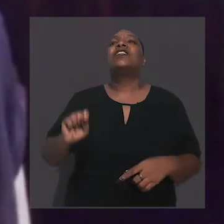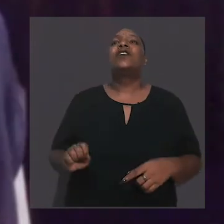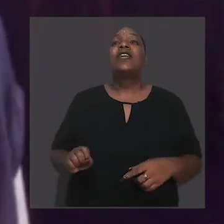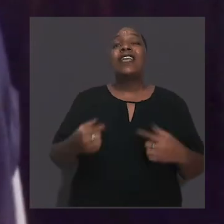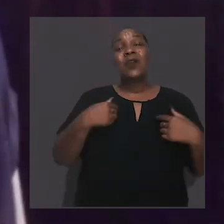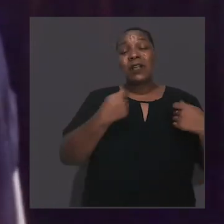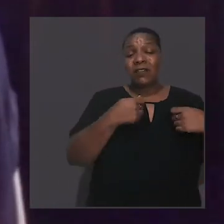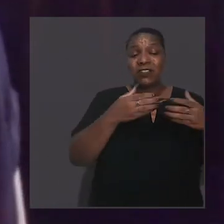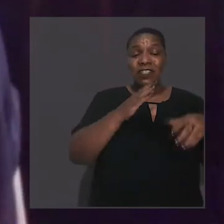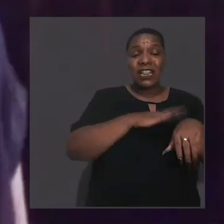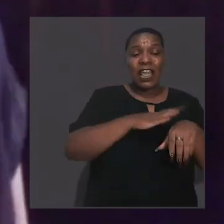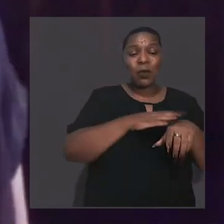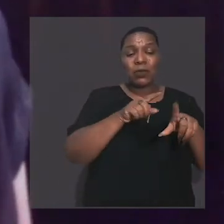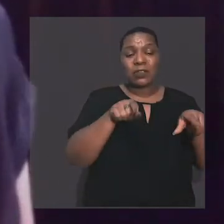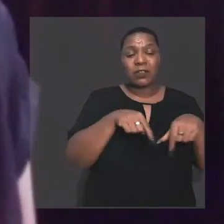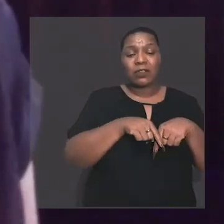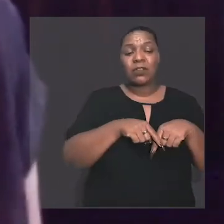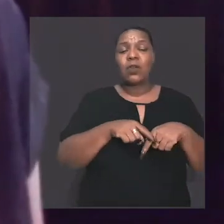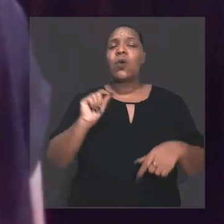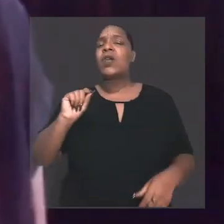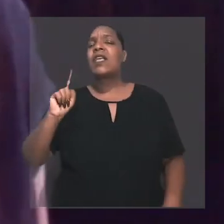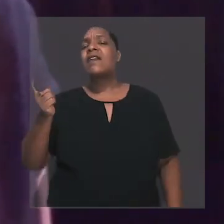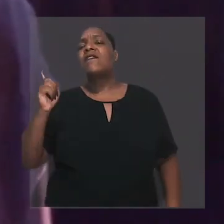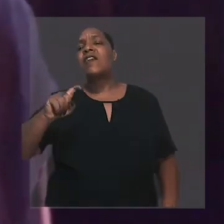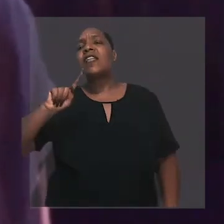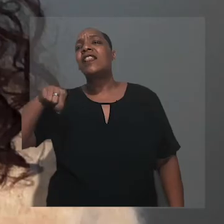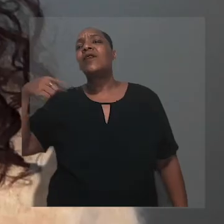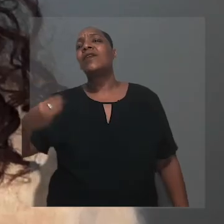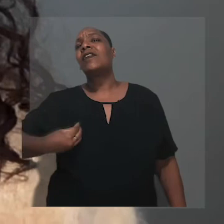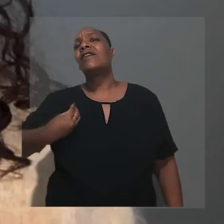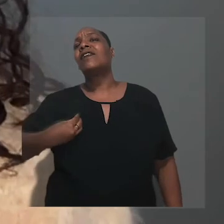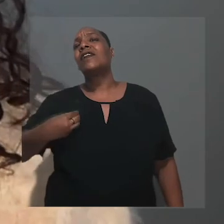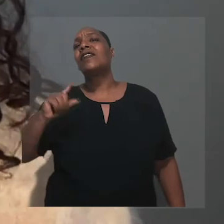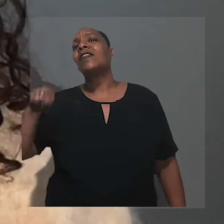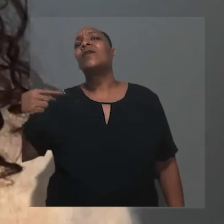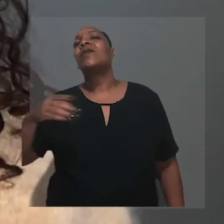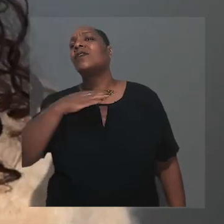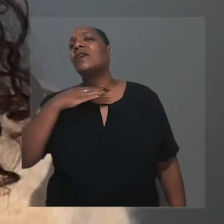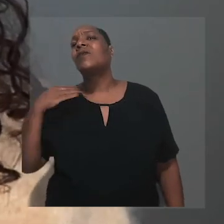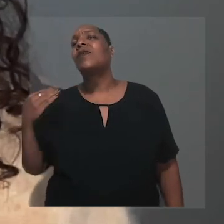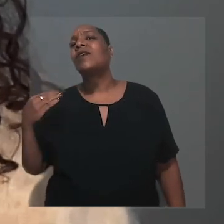dos 7 segundos. Espaço. O que vem depois da vida? O que vem depois da morte?